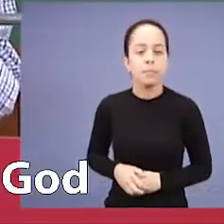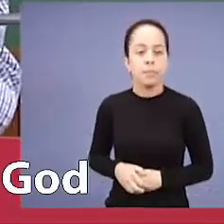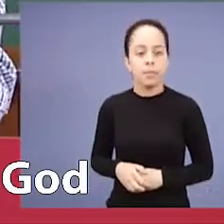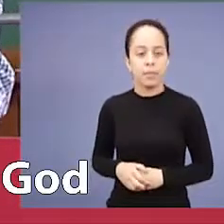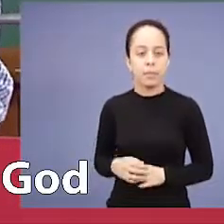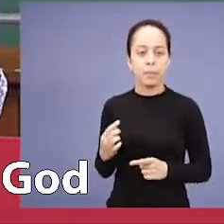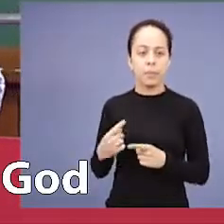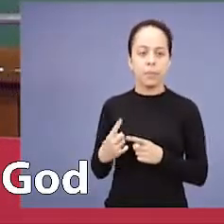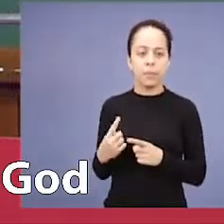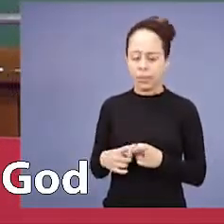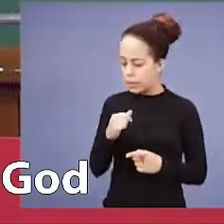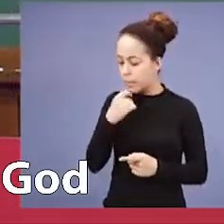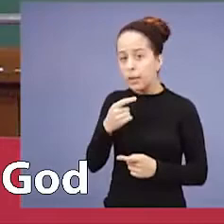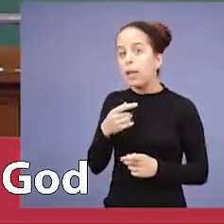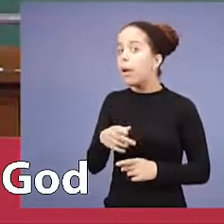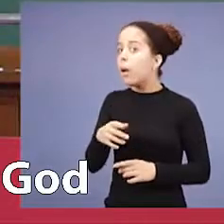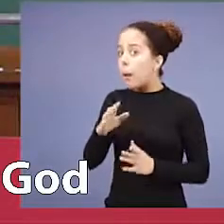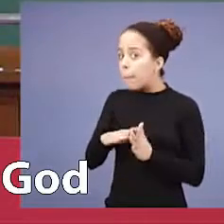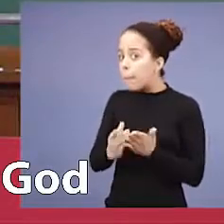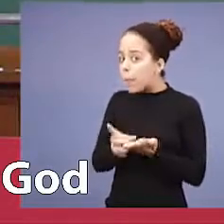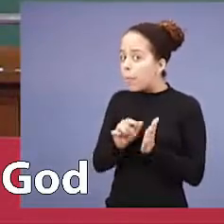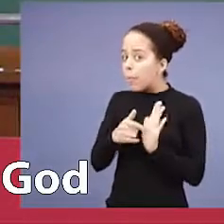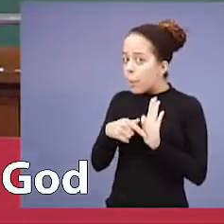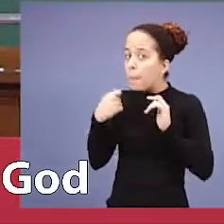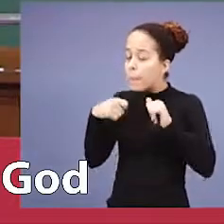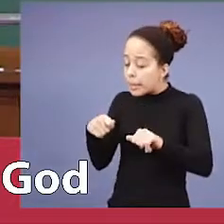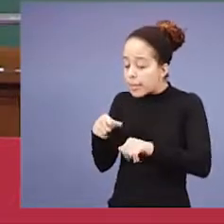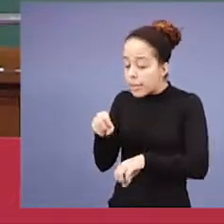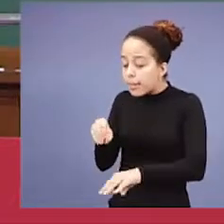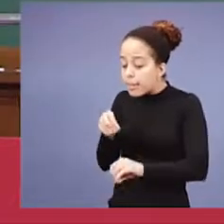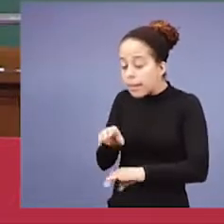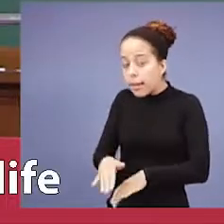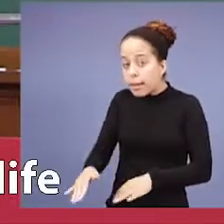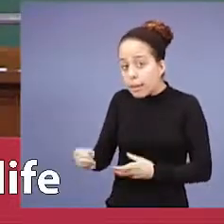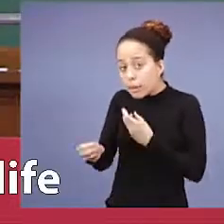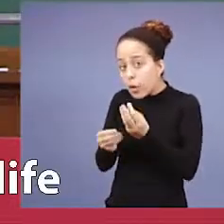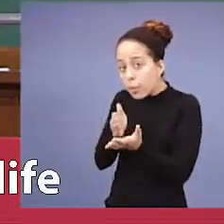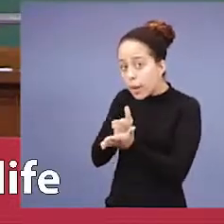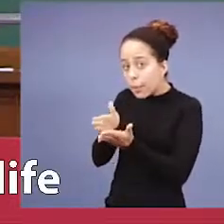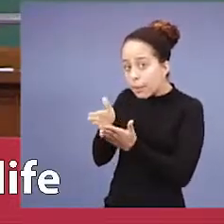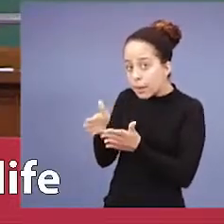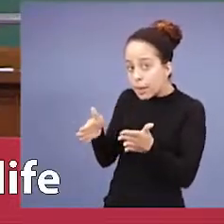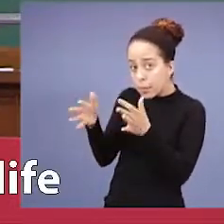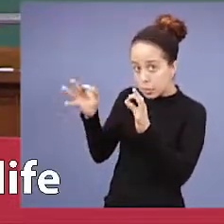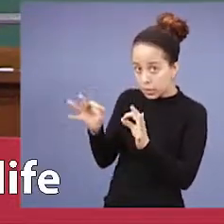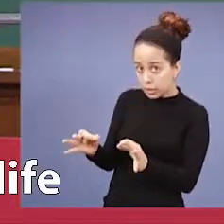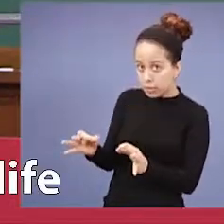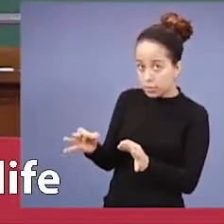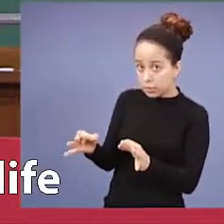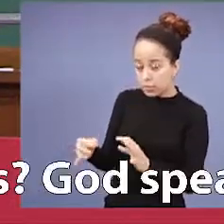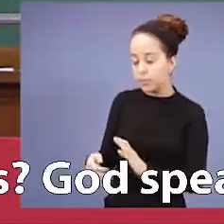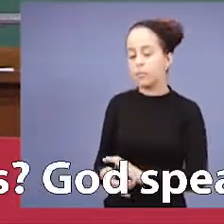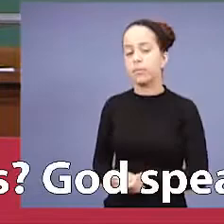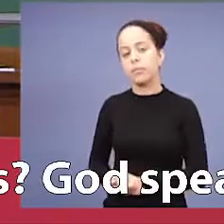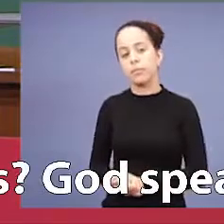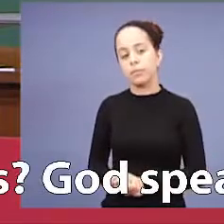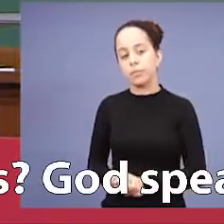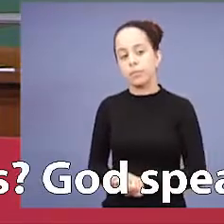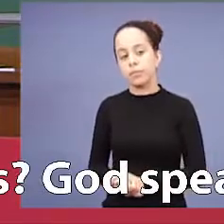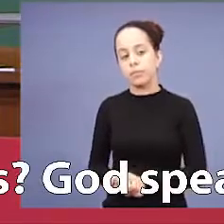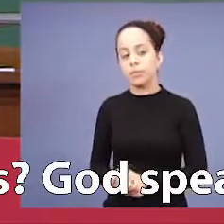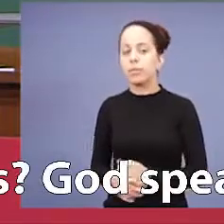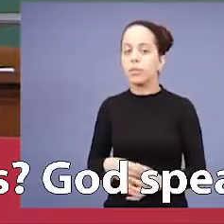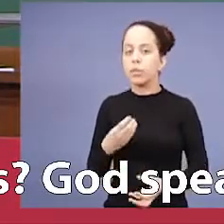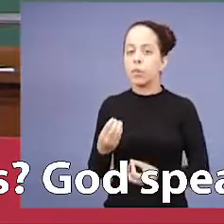ótimo ensina a criança isso estamos aqui deus agora os resultados citados pela vida no verbo